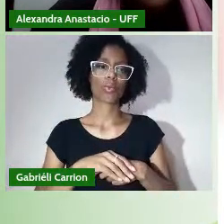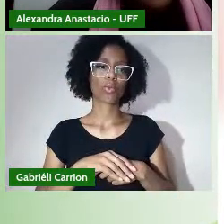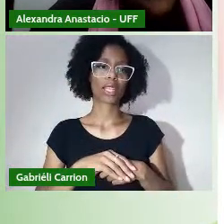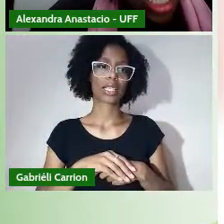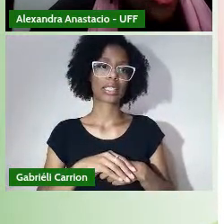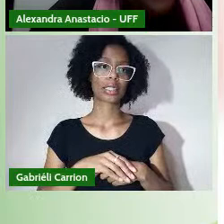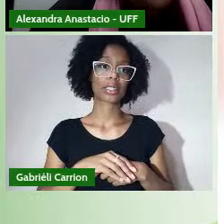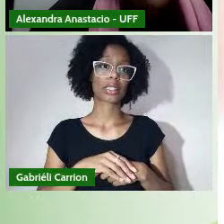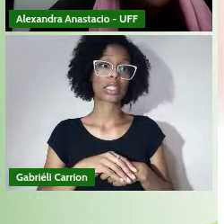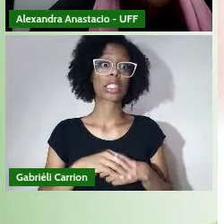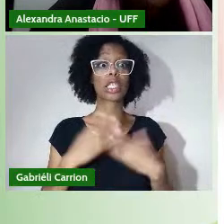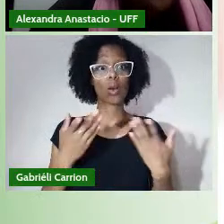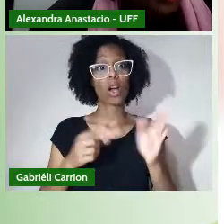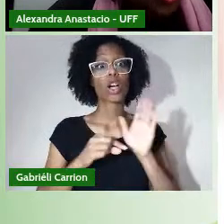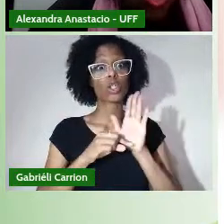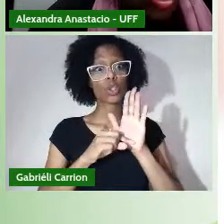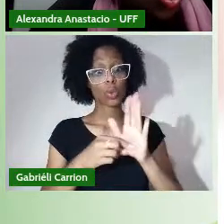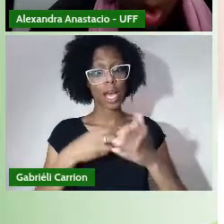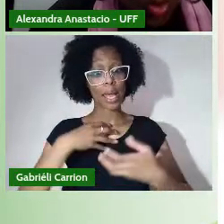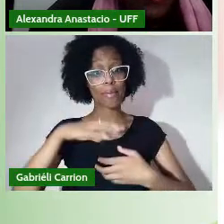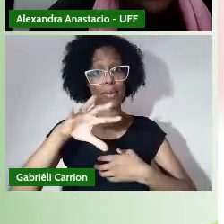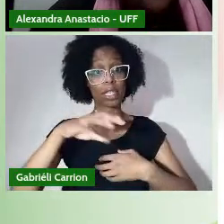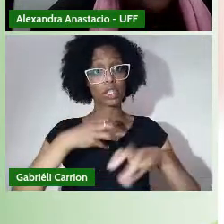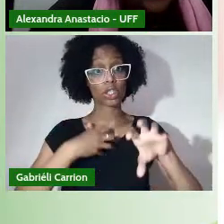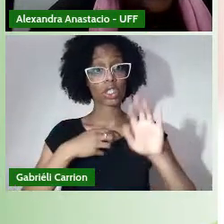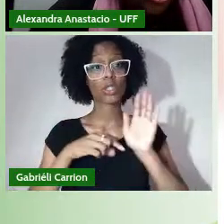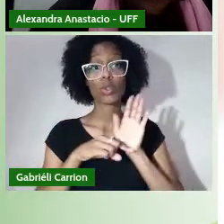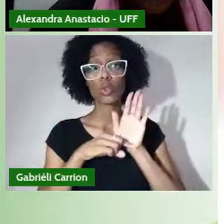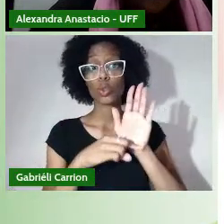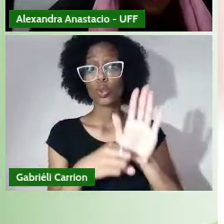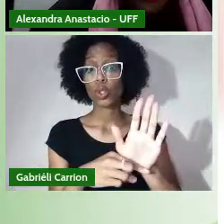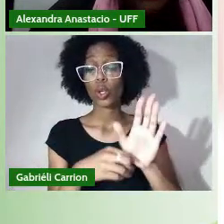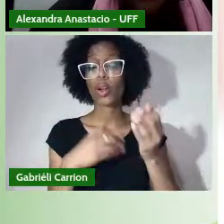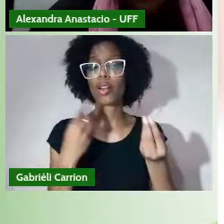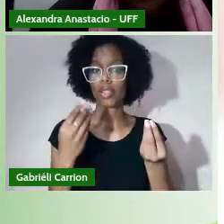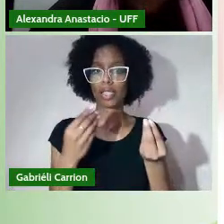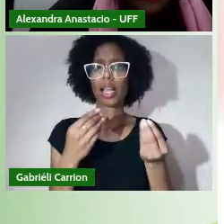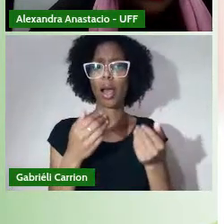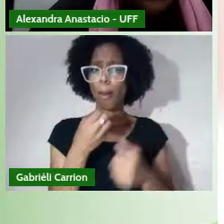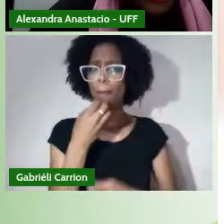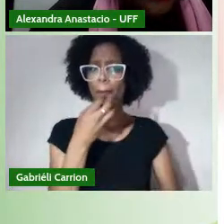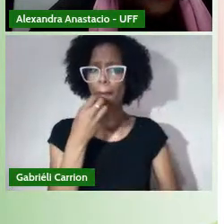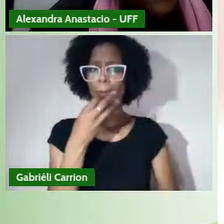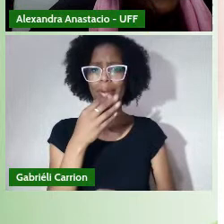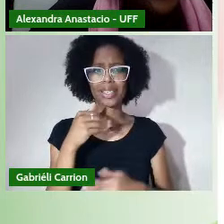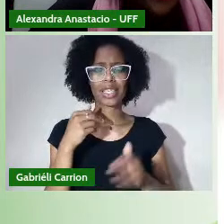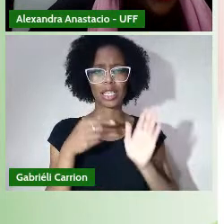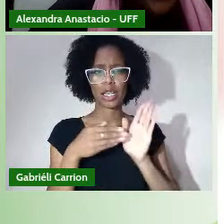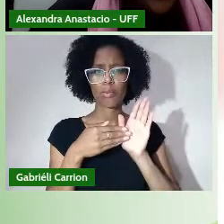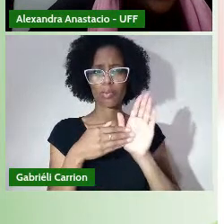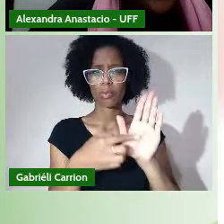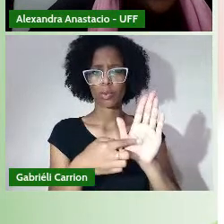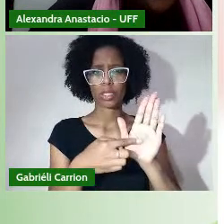todo o potencial, a empatia tem todo o potencial, a gente vai ver isso ao longo da apresentação,